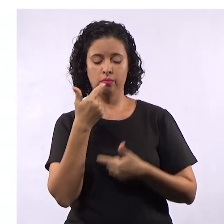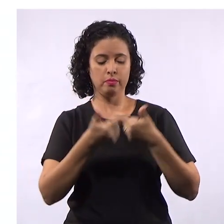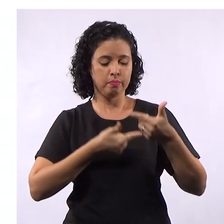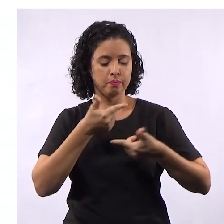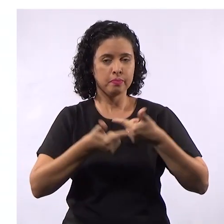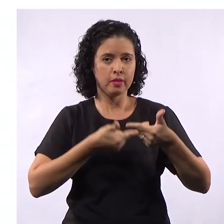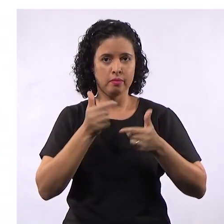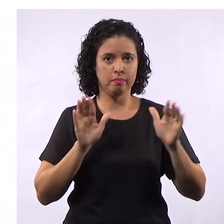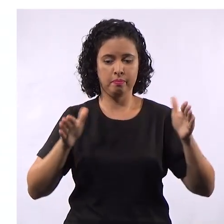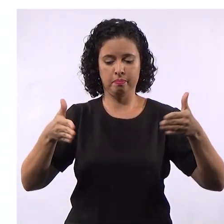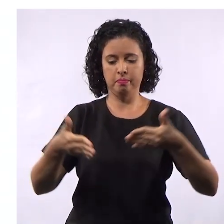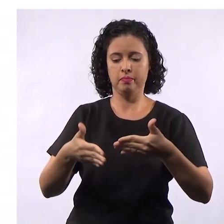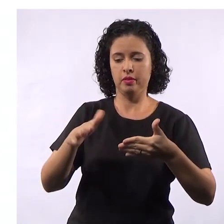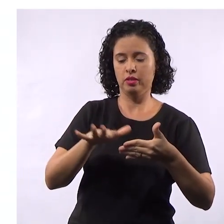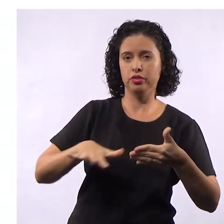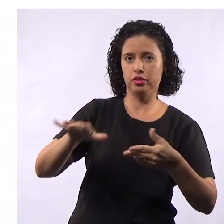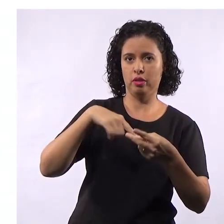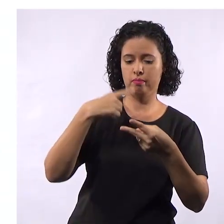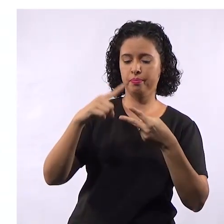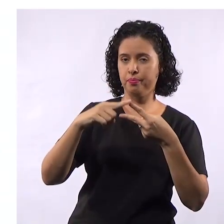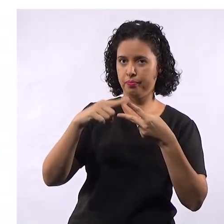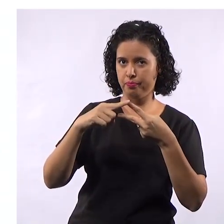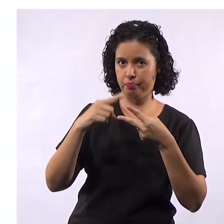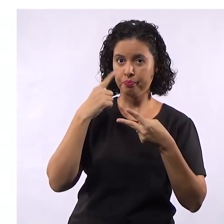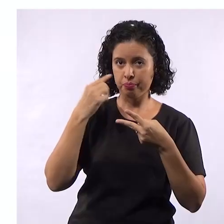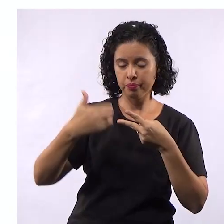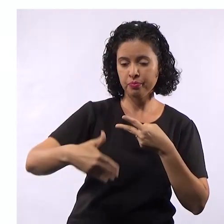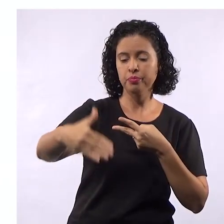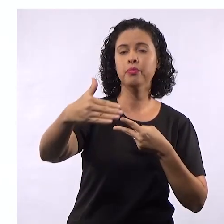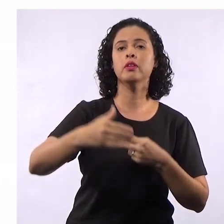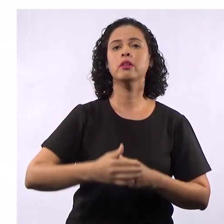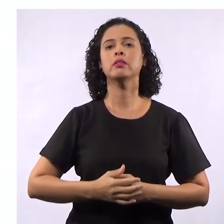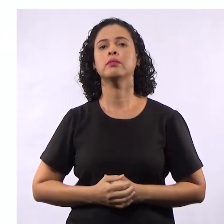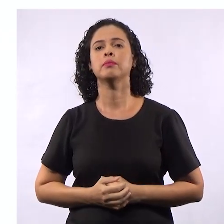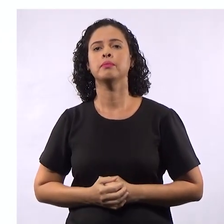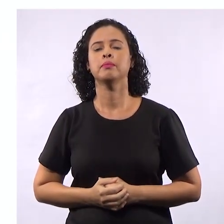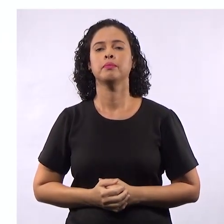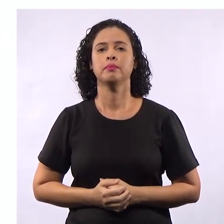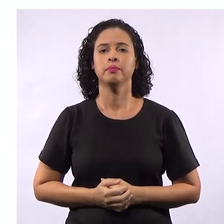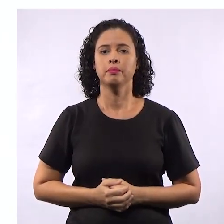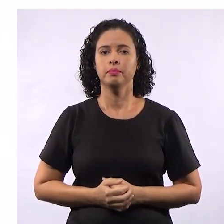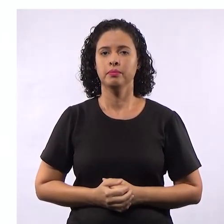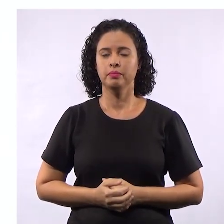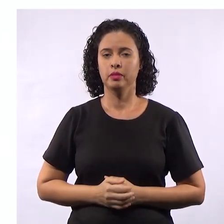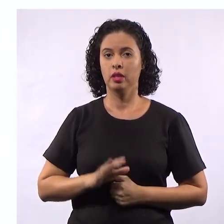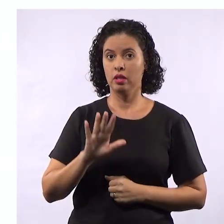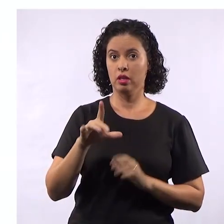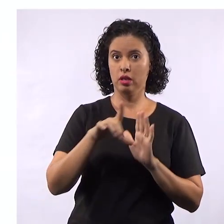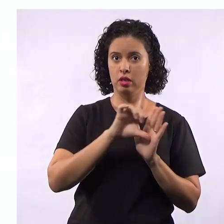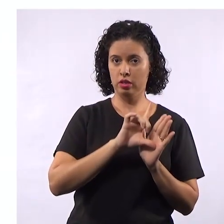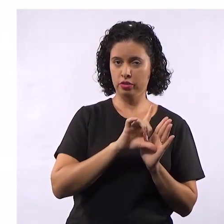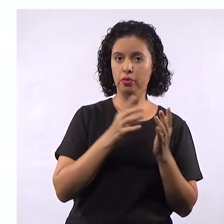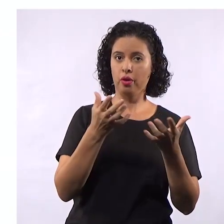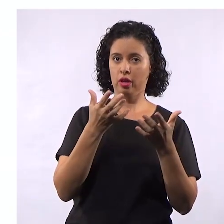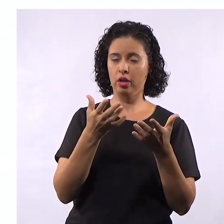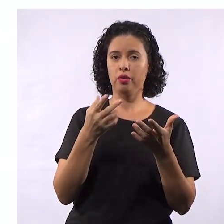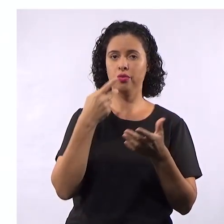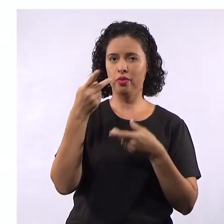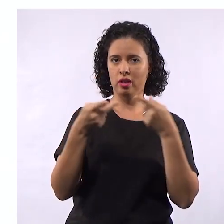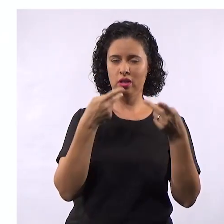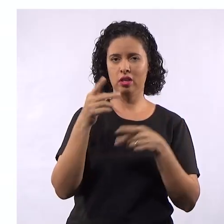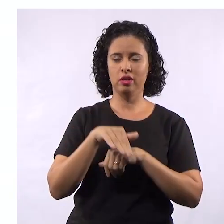quero dizer para vocês aqui sobre o direito civil, tá? Que na sua estrutura, ou seja, em sua estrutura, o Código